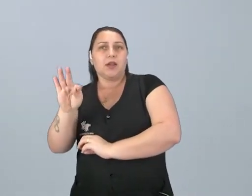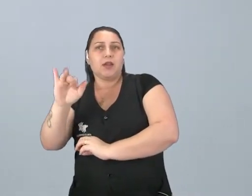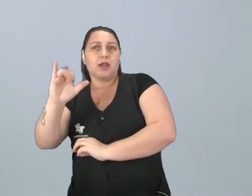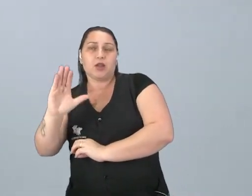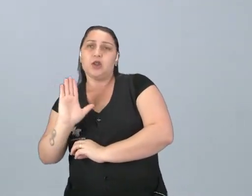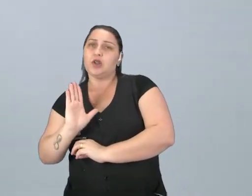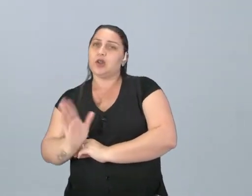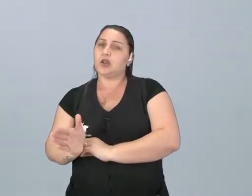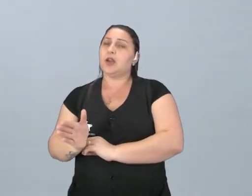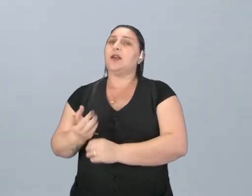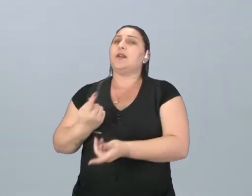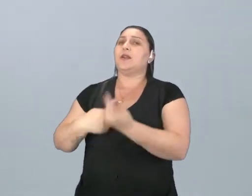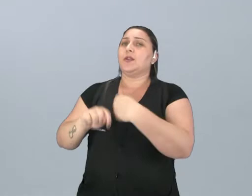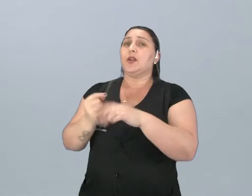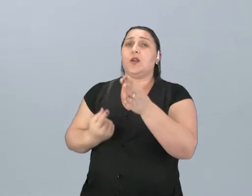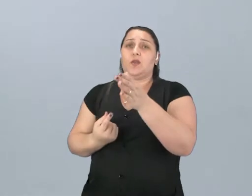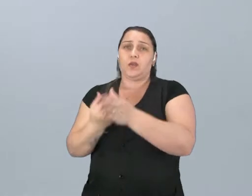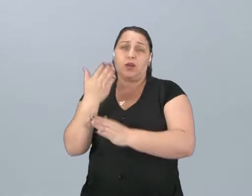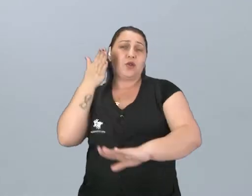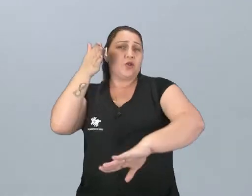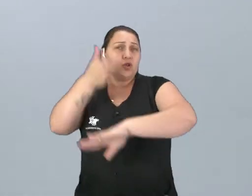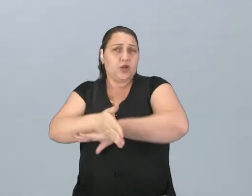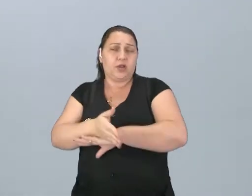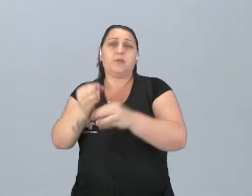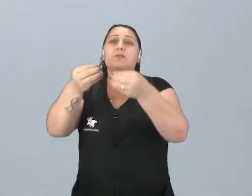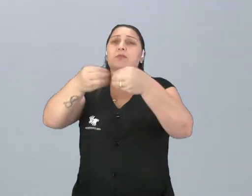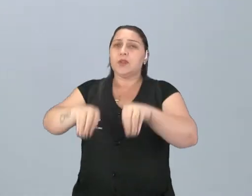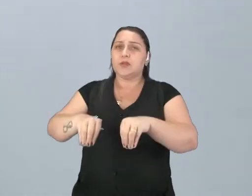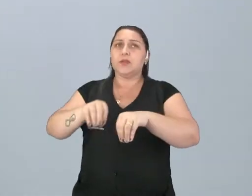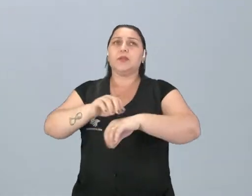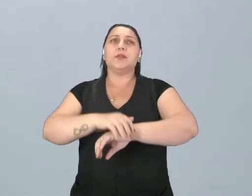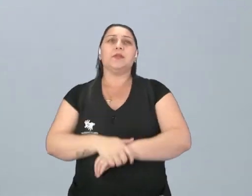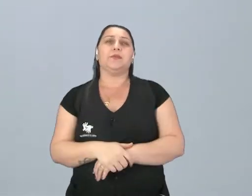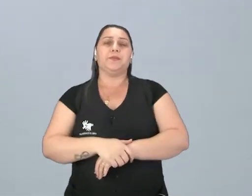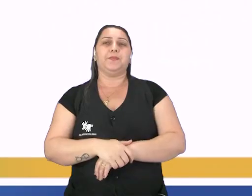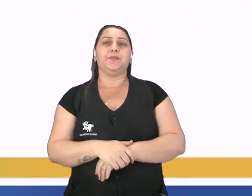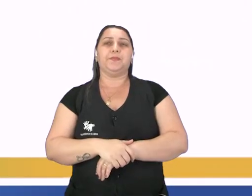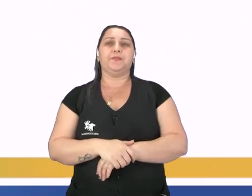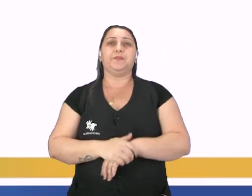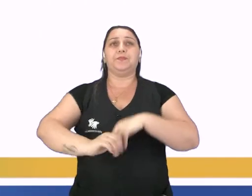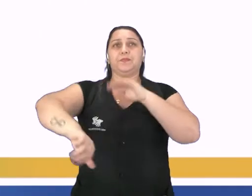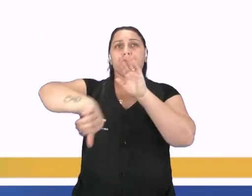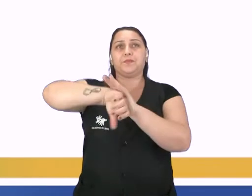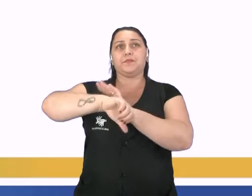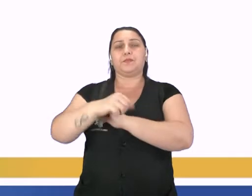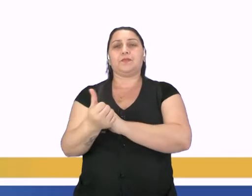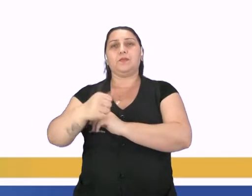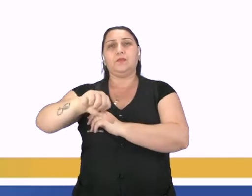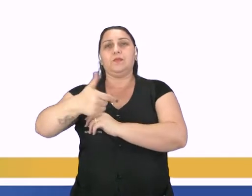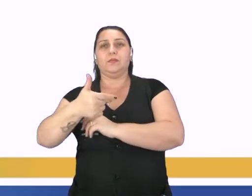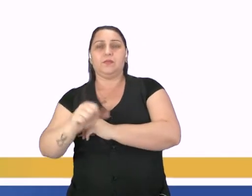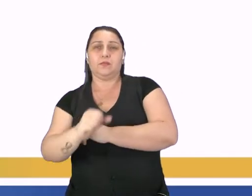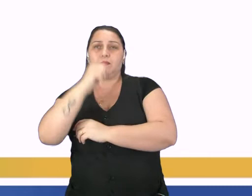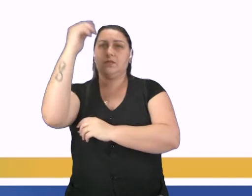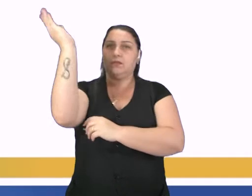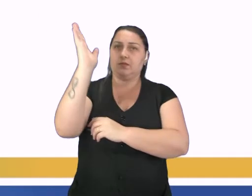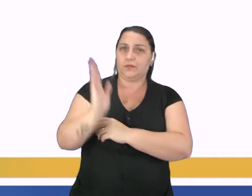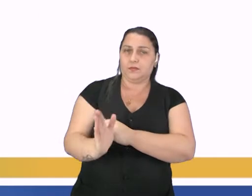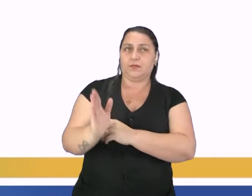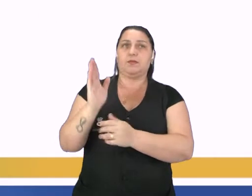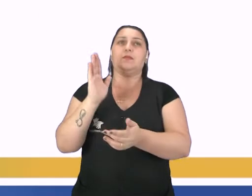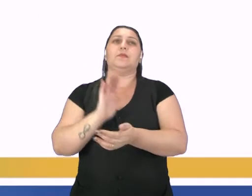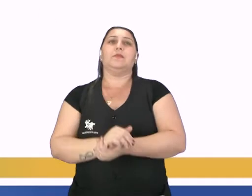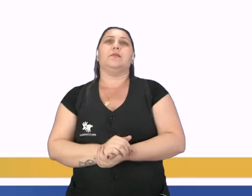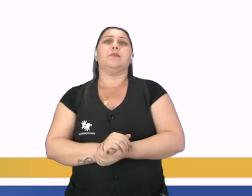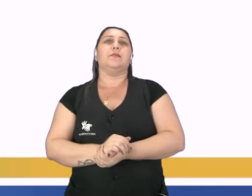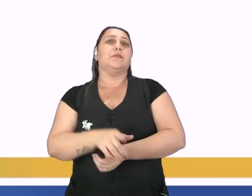Já as economias capitalistas, elas foram diretamente afetadas. Continuando. A crise de 29 no Brasil. A crise